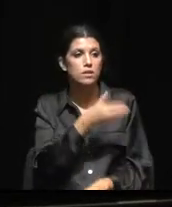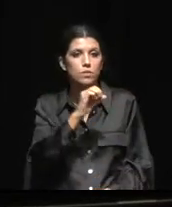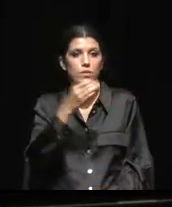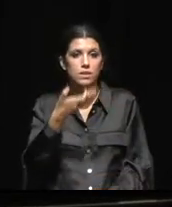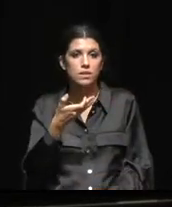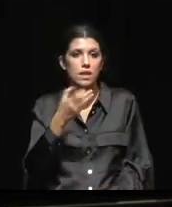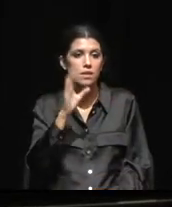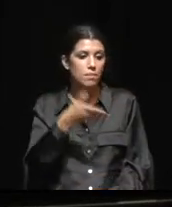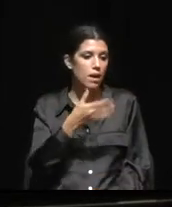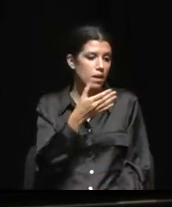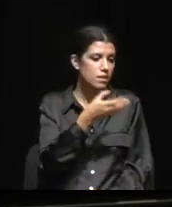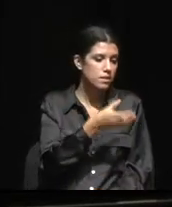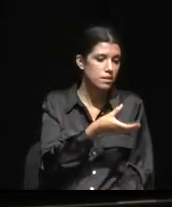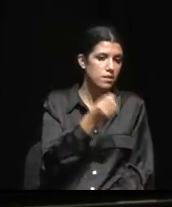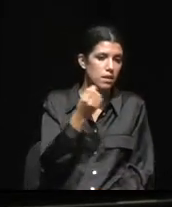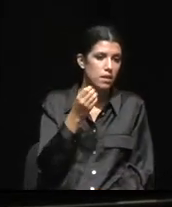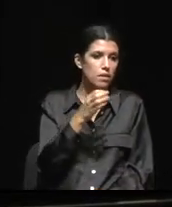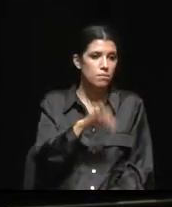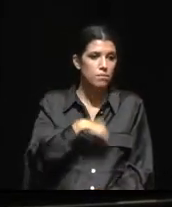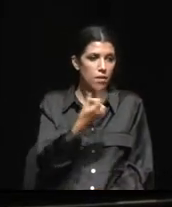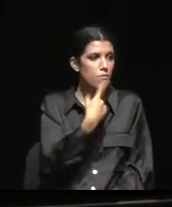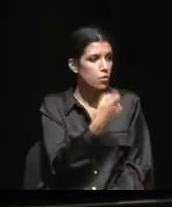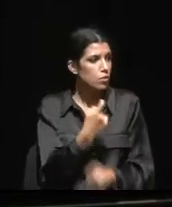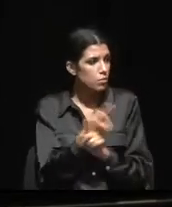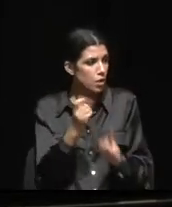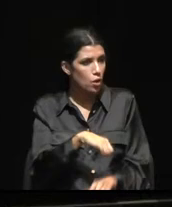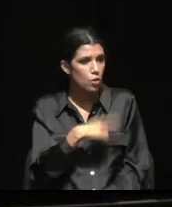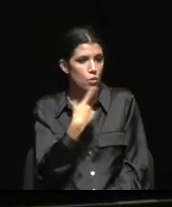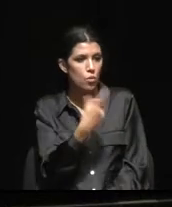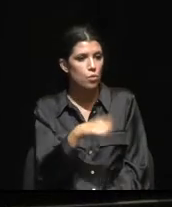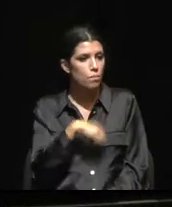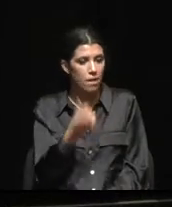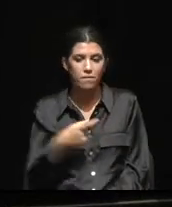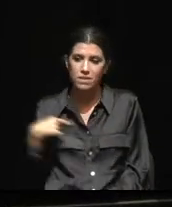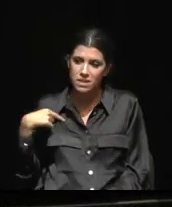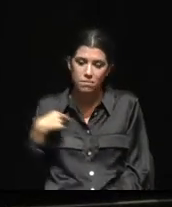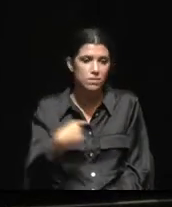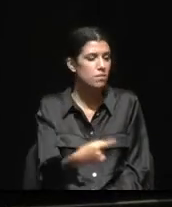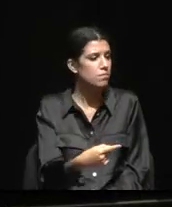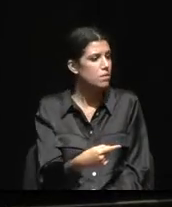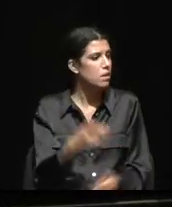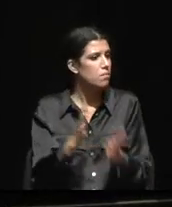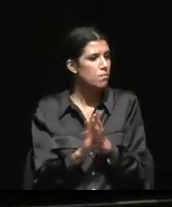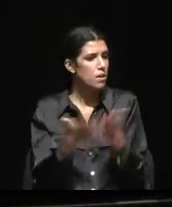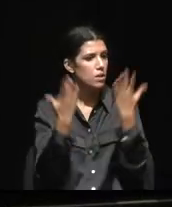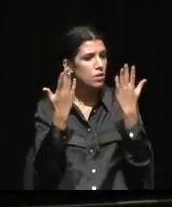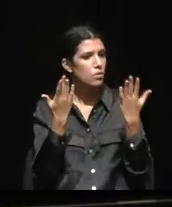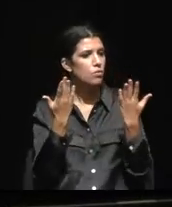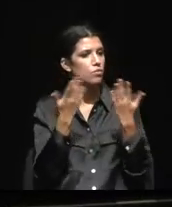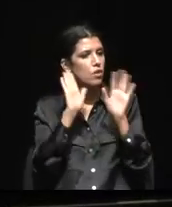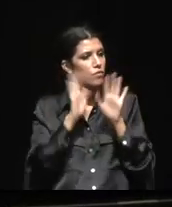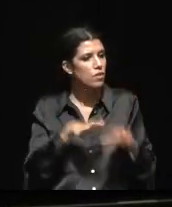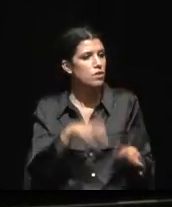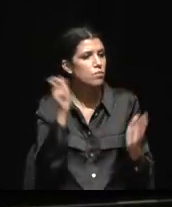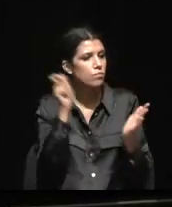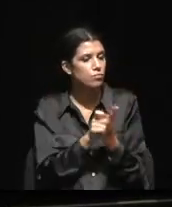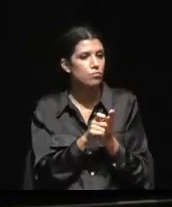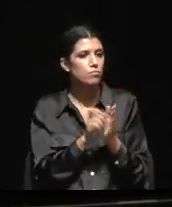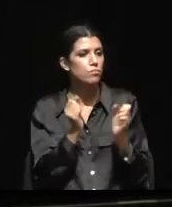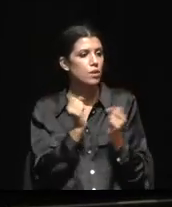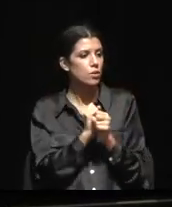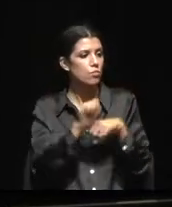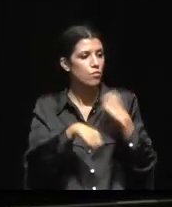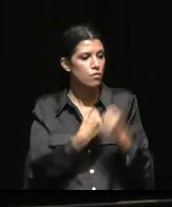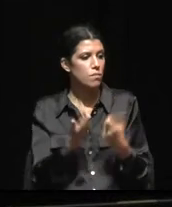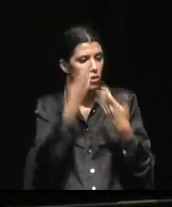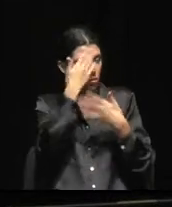107/1 do pev para questionar Porque é que o PB de forma persistente apenas Saúda às manifestações convocadas pelo movimento democrático de